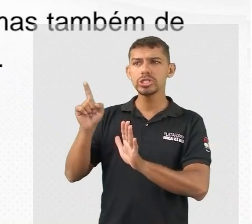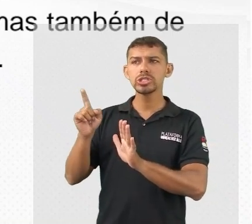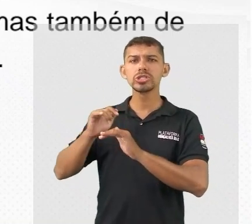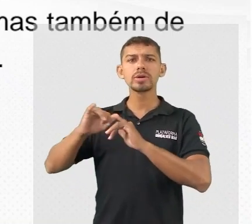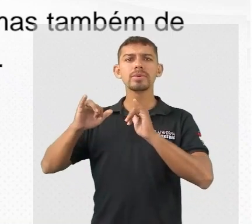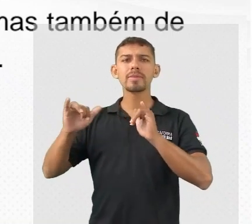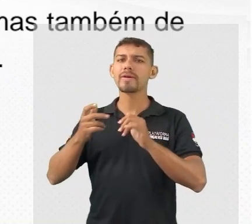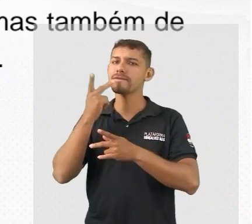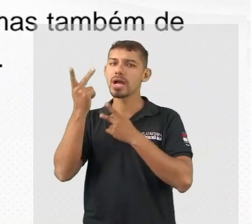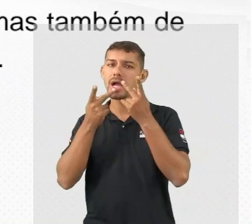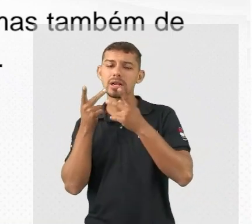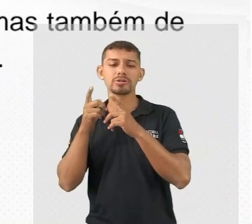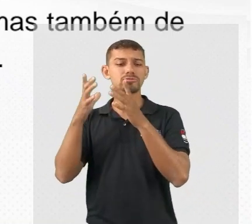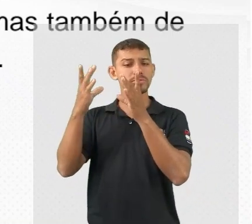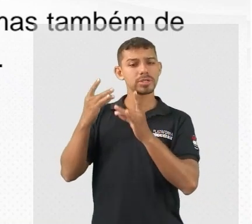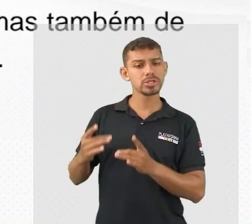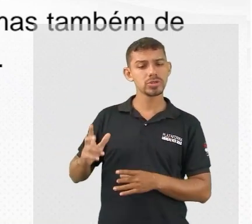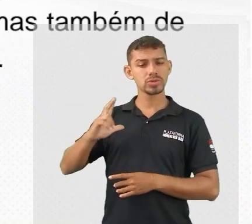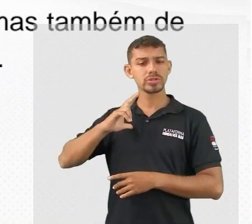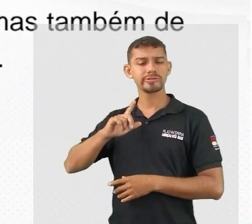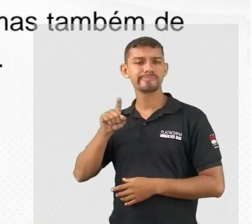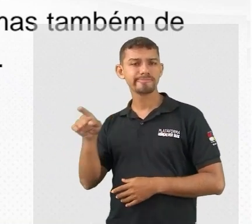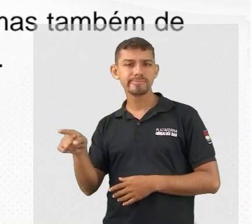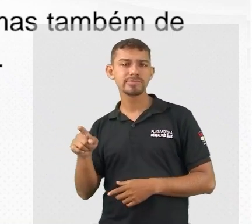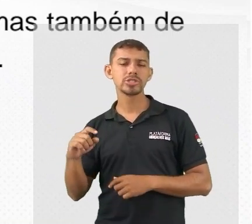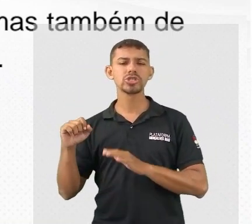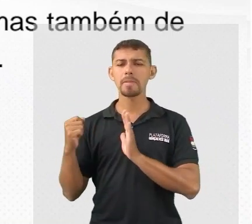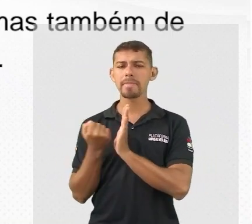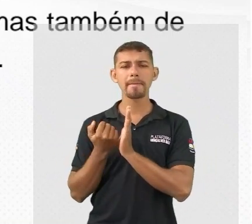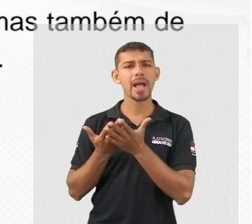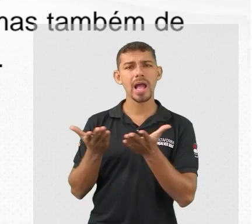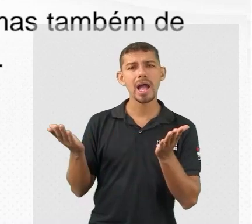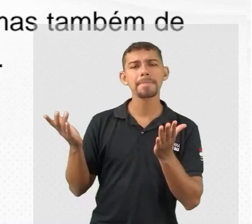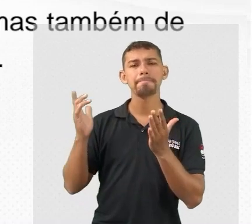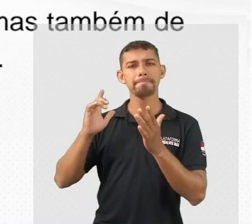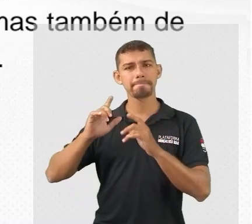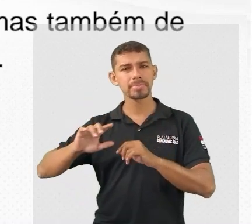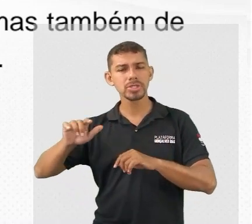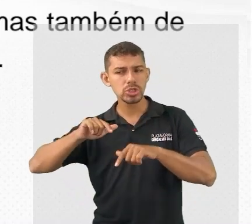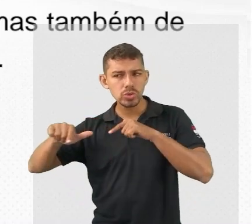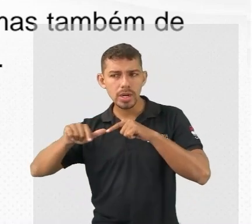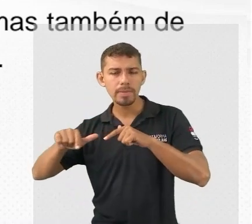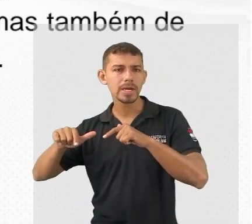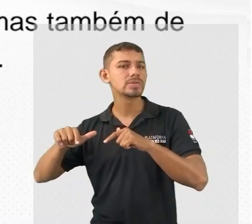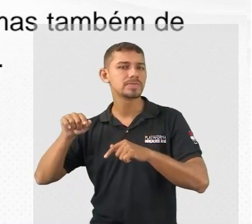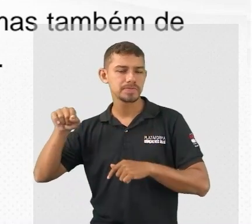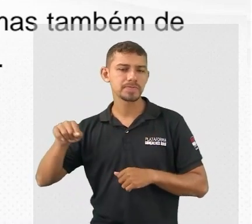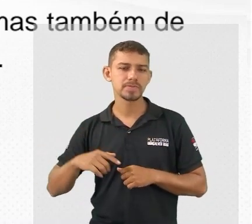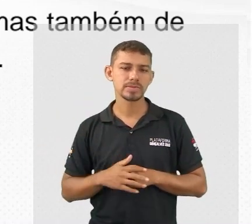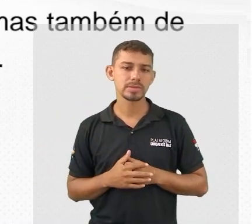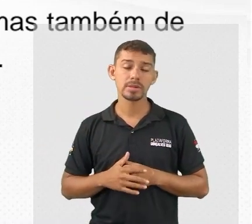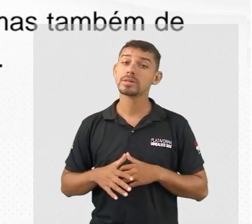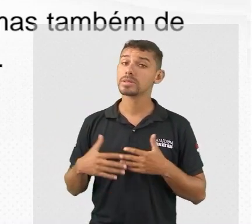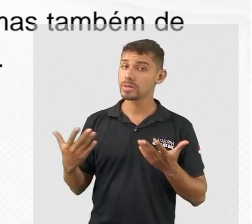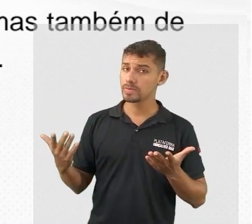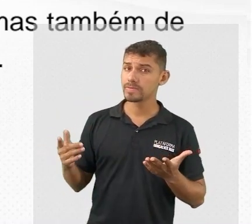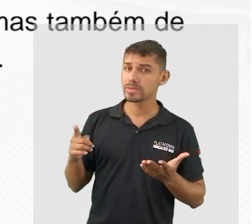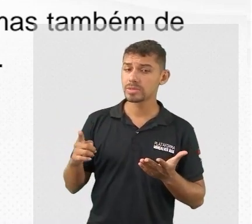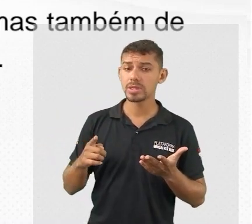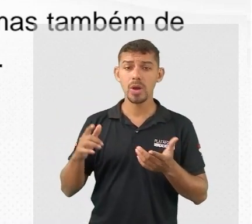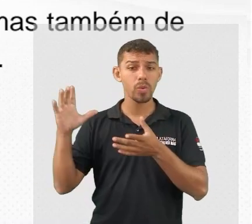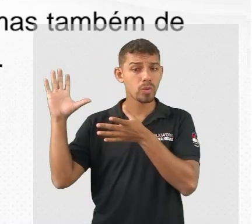ele fala de um produto específico, né? Ele fala de uma marca específica, ele fala de um serviço específico. Ou seja, em